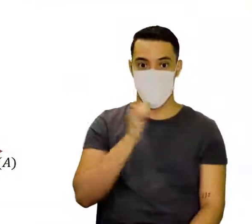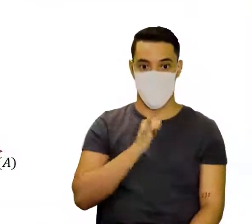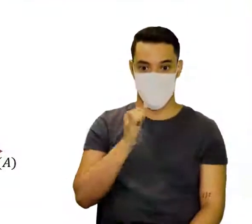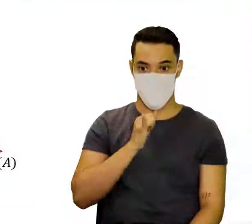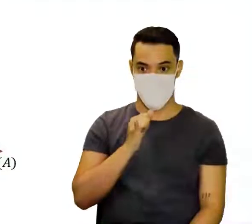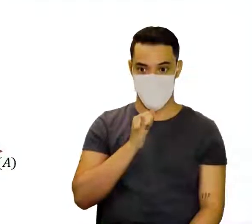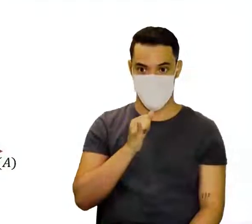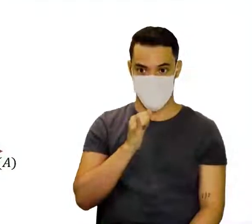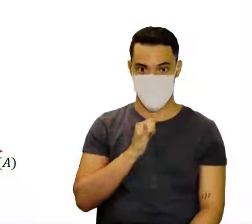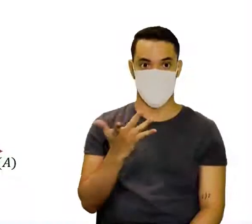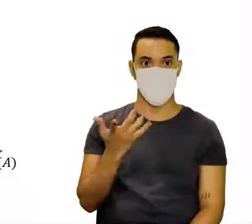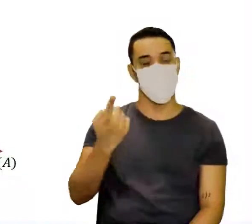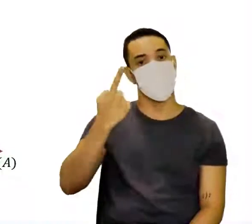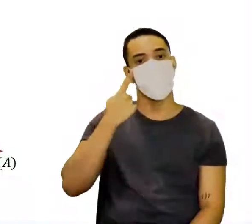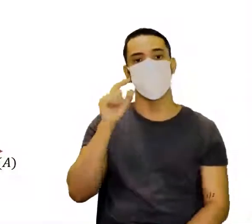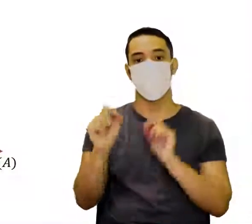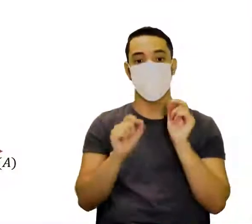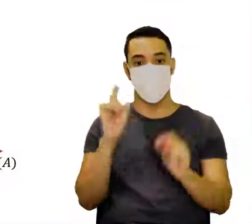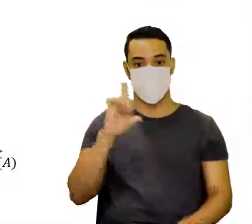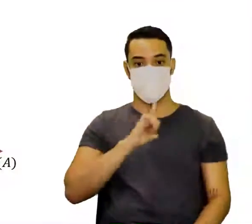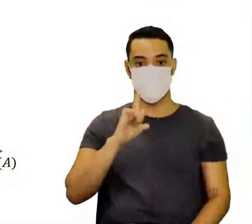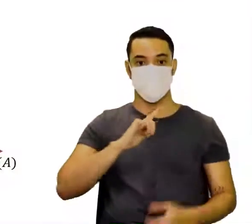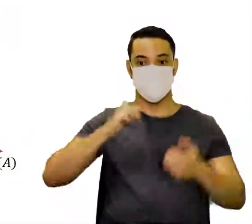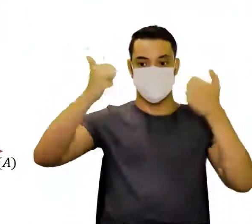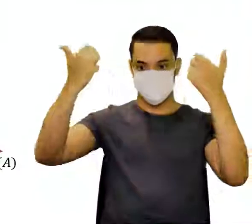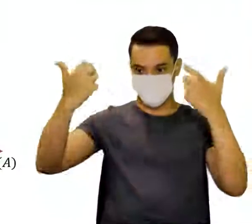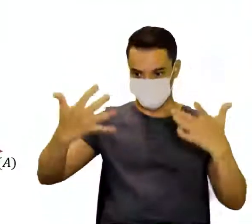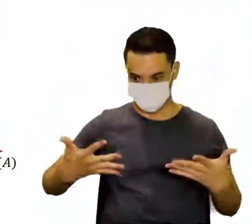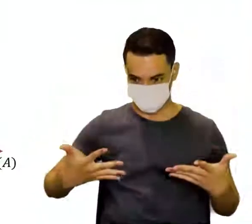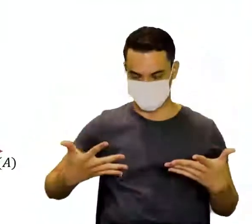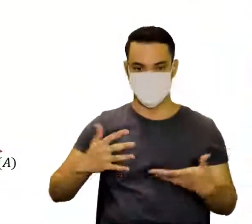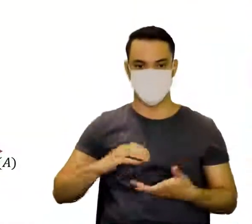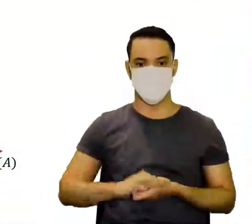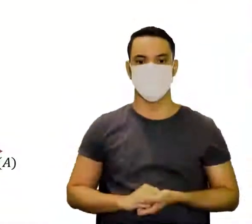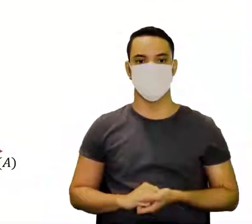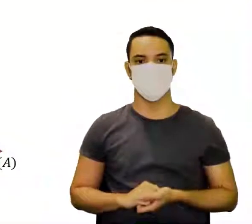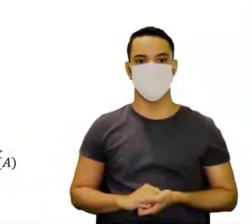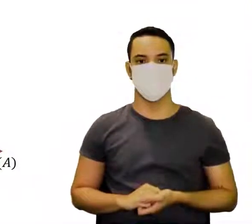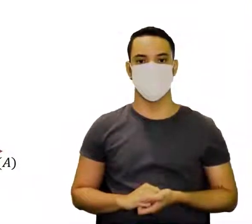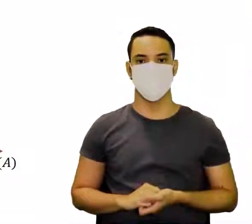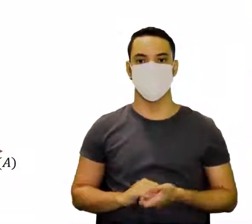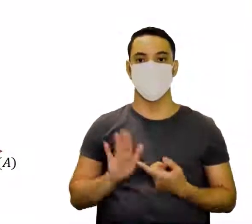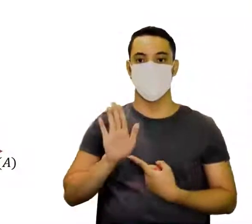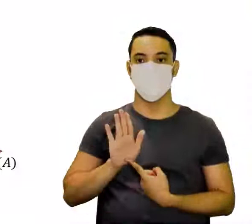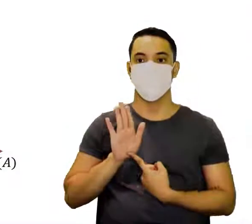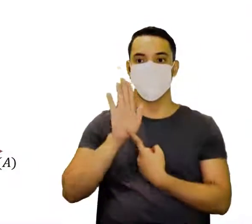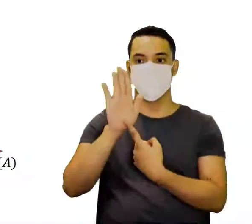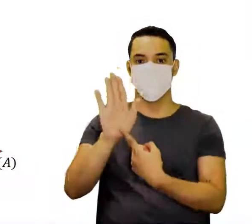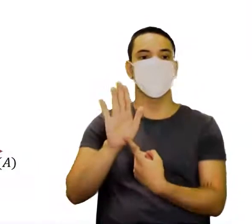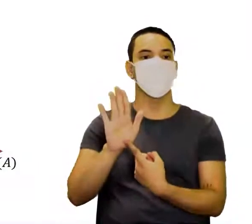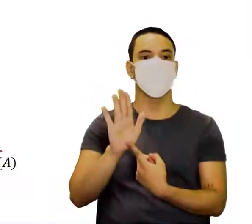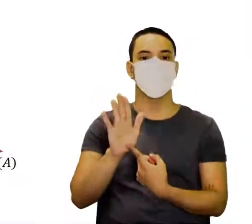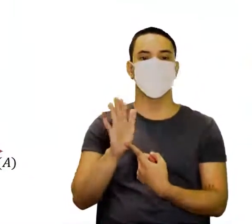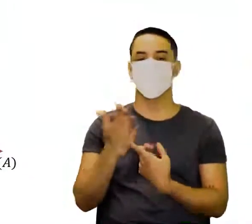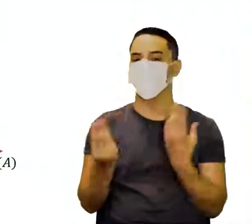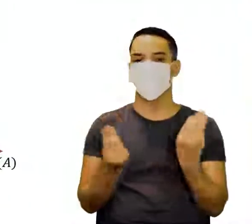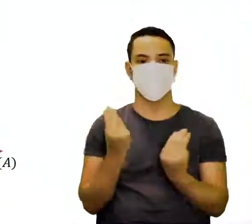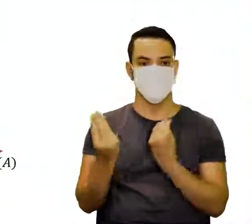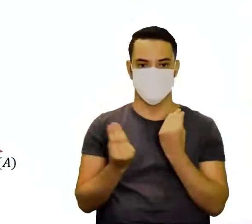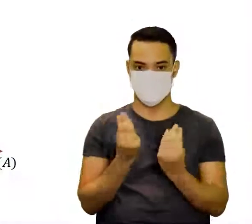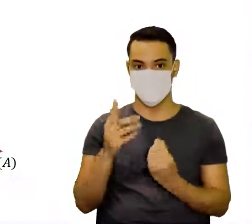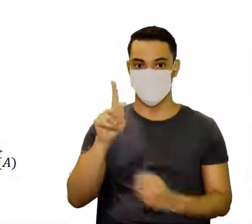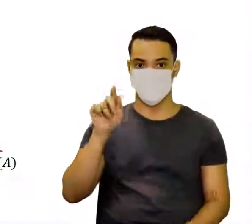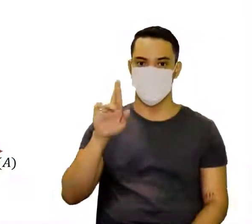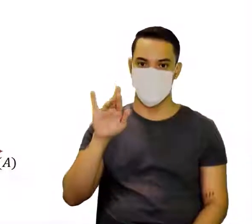exemplo. Vamos ver o que nós temos aqui nesse exemplo. A curva característica de um gerador é dada a seguir. Sabendo